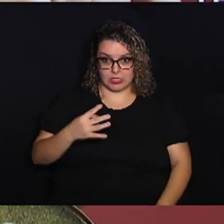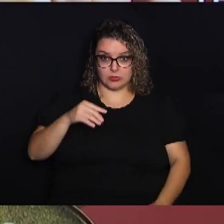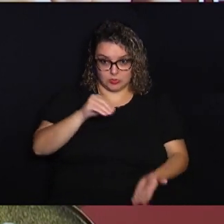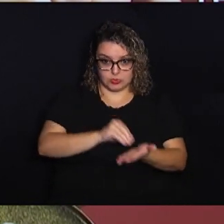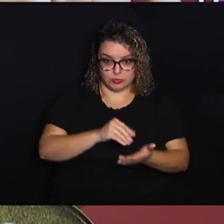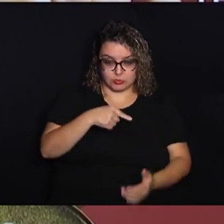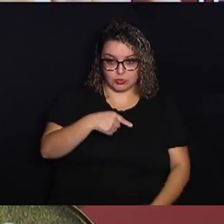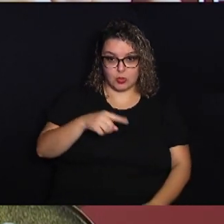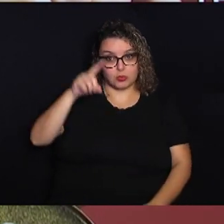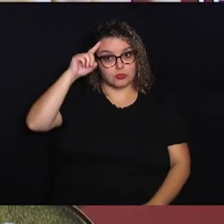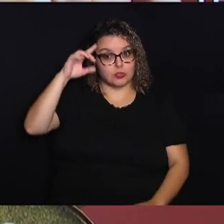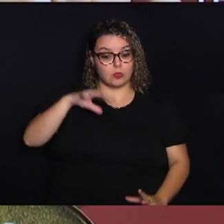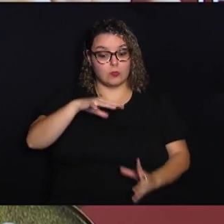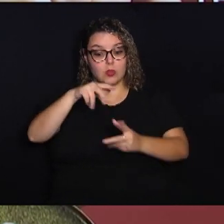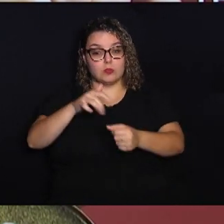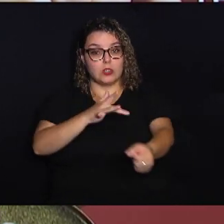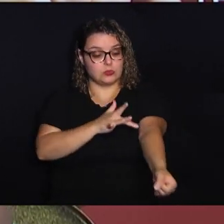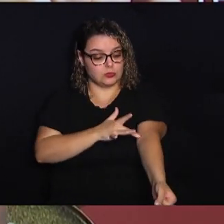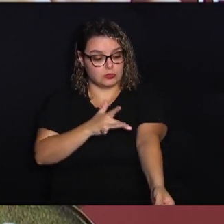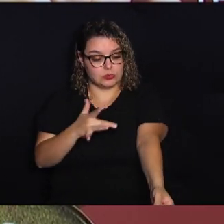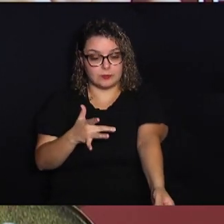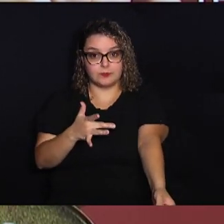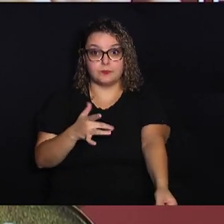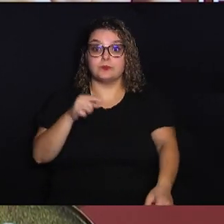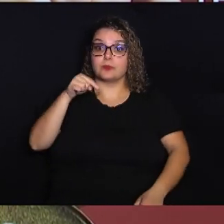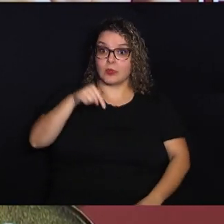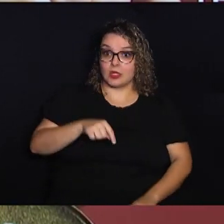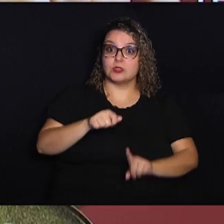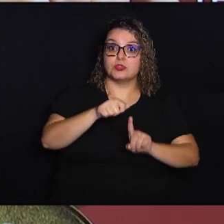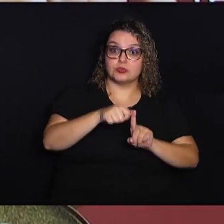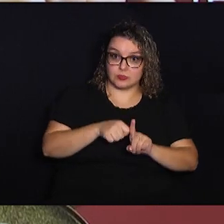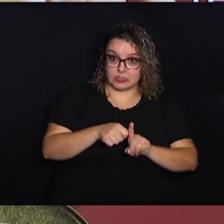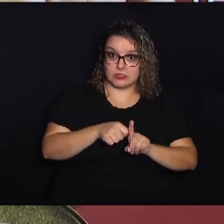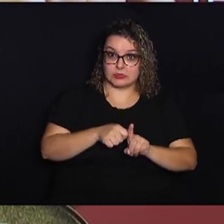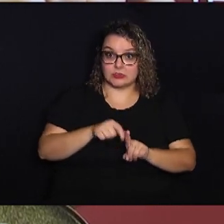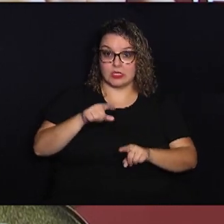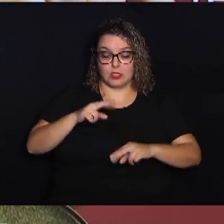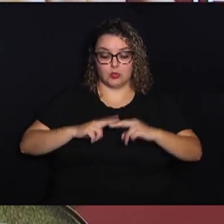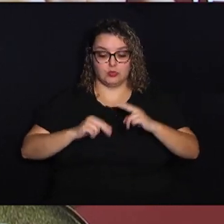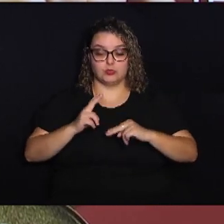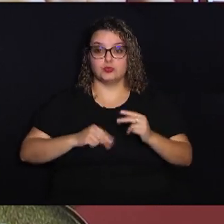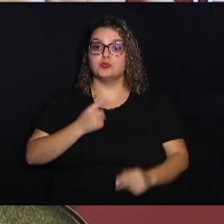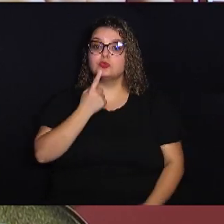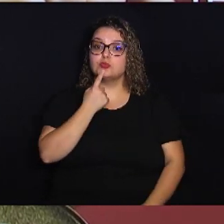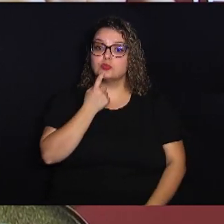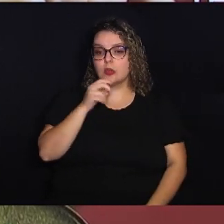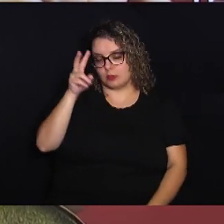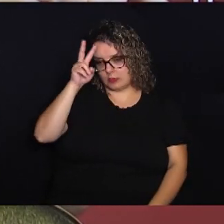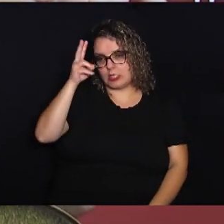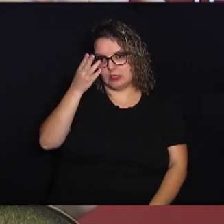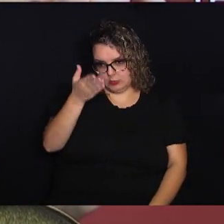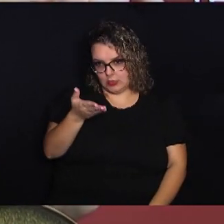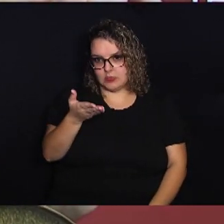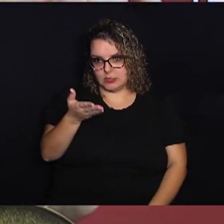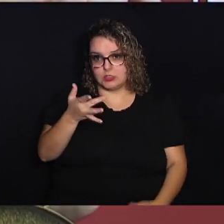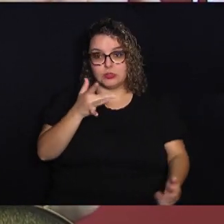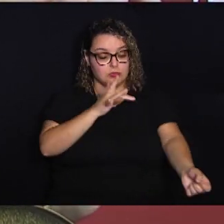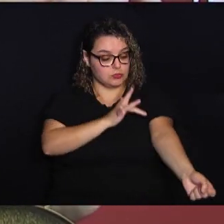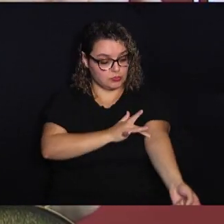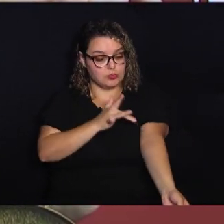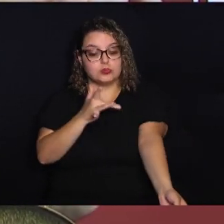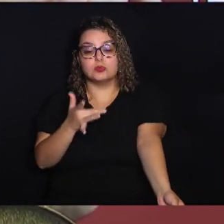foi o Dia Mundial da Doação de Sangue. Este mês é o Junho Vermelho, para lembrar você que doar